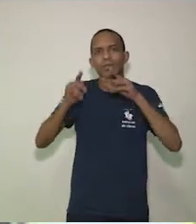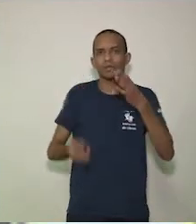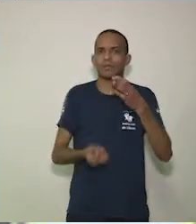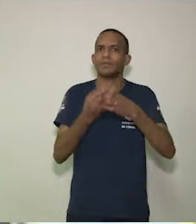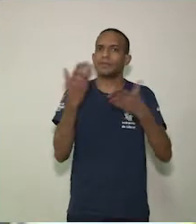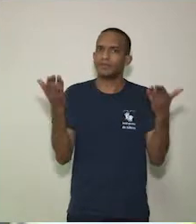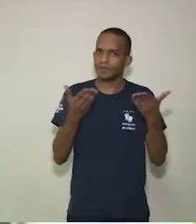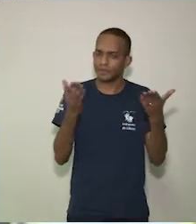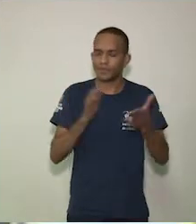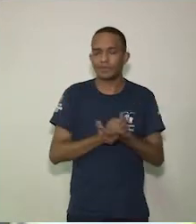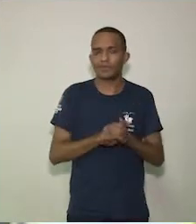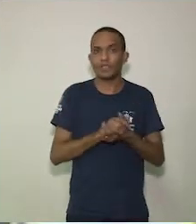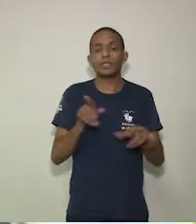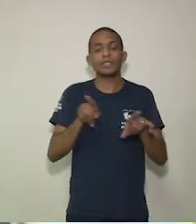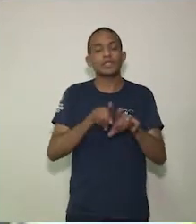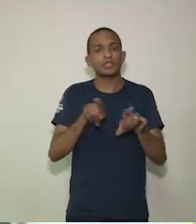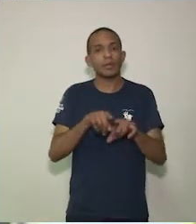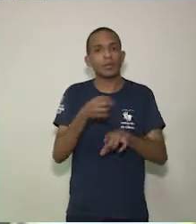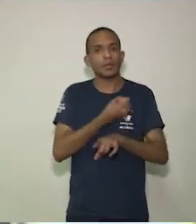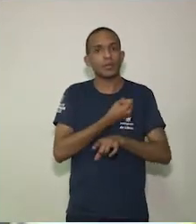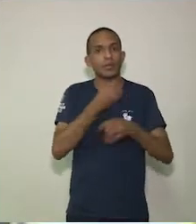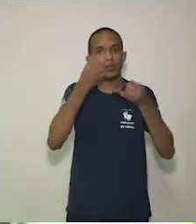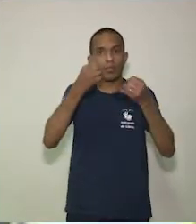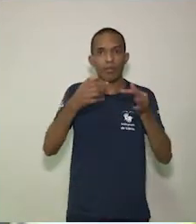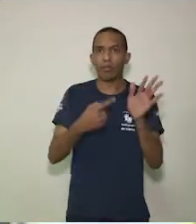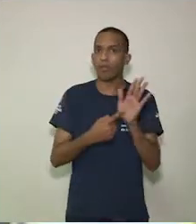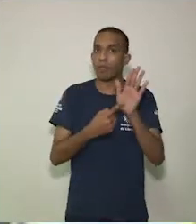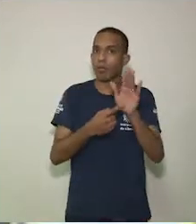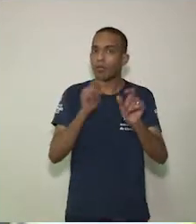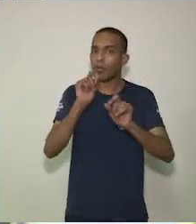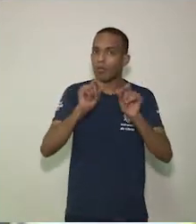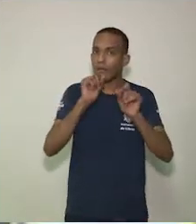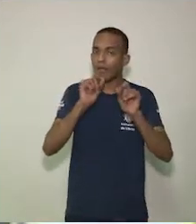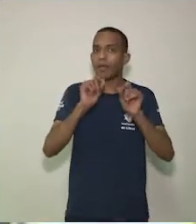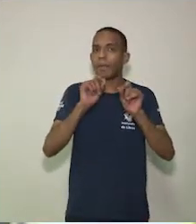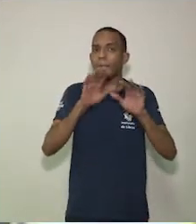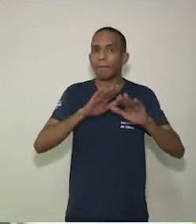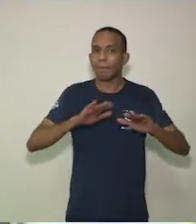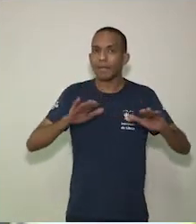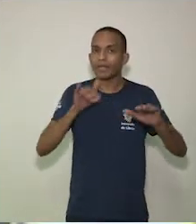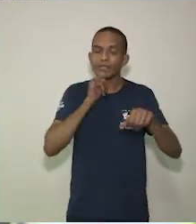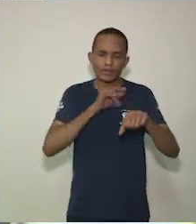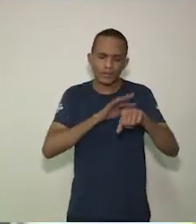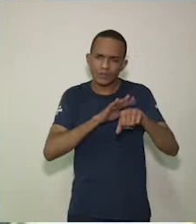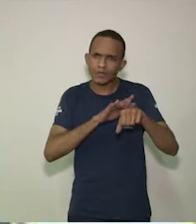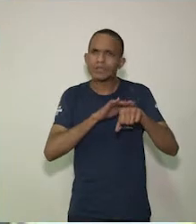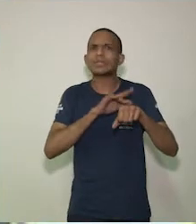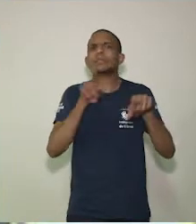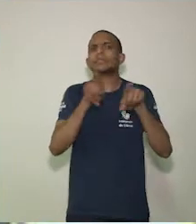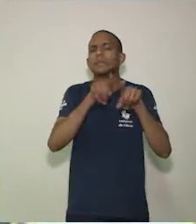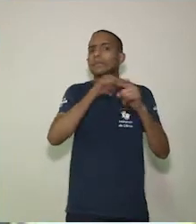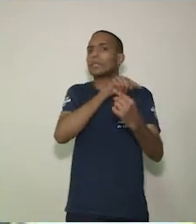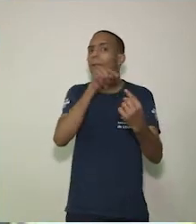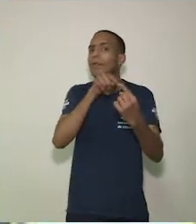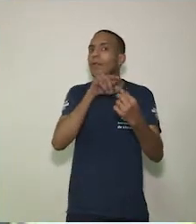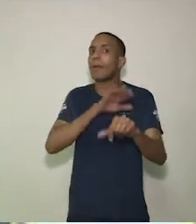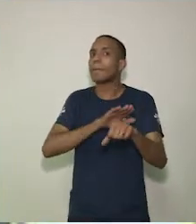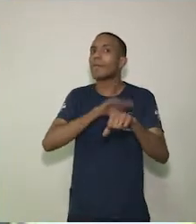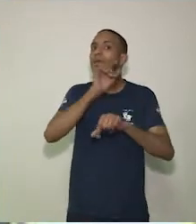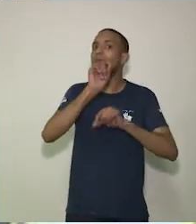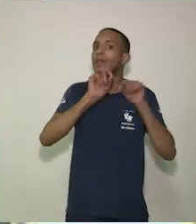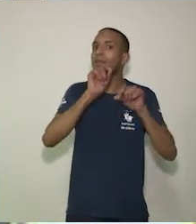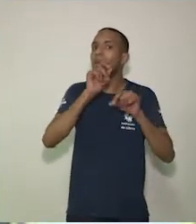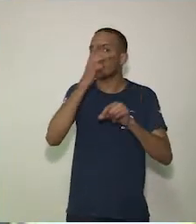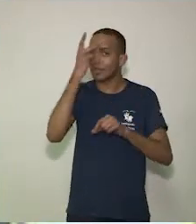desenvolvidas. Os números também mostram a consolidação de que a doença afeta mais a